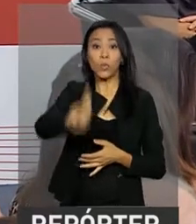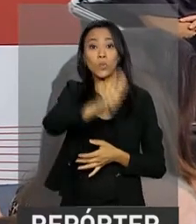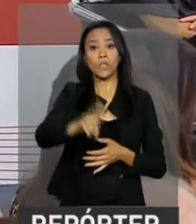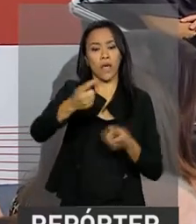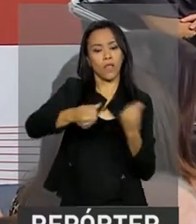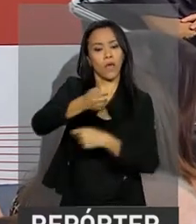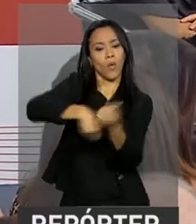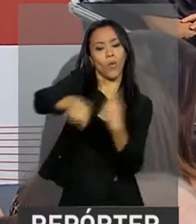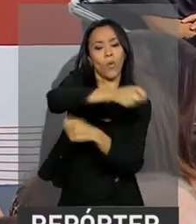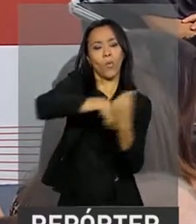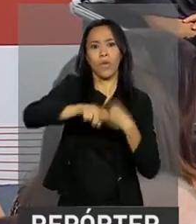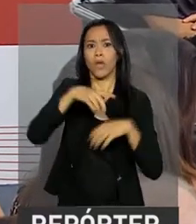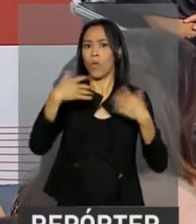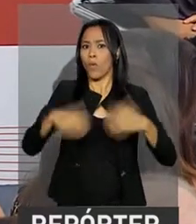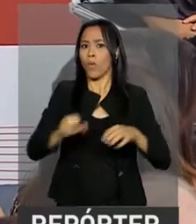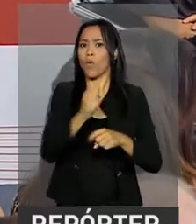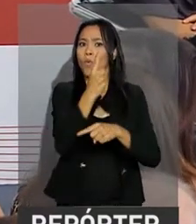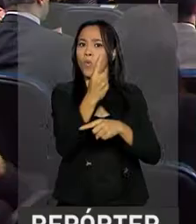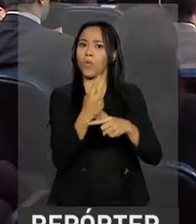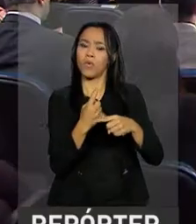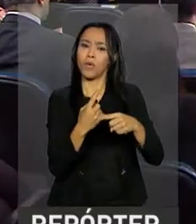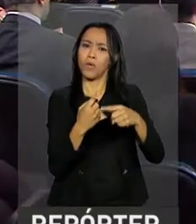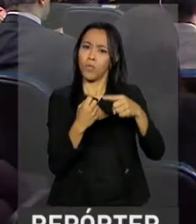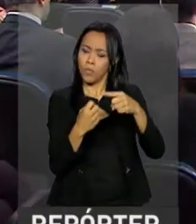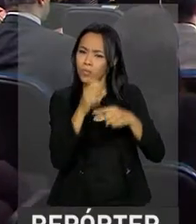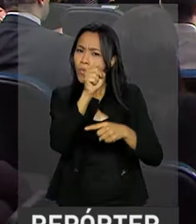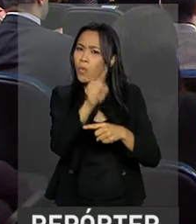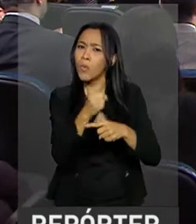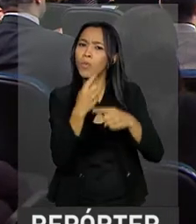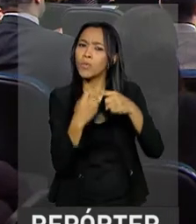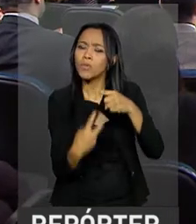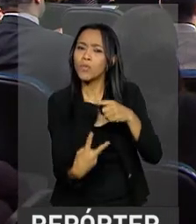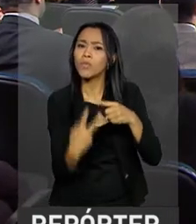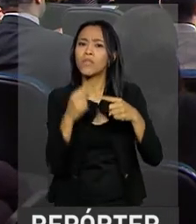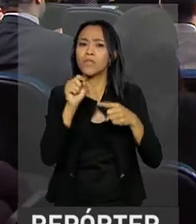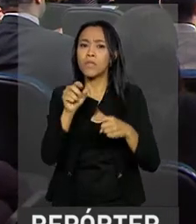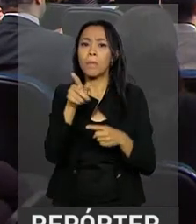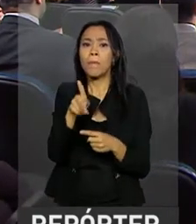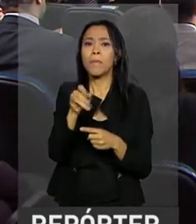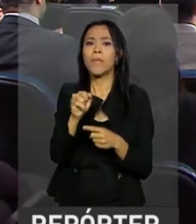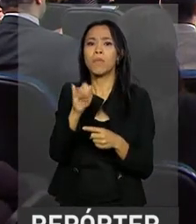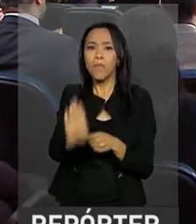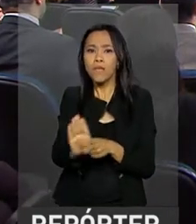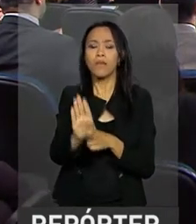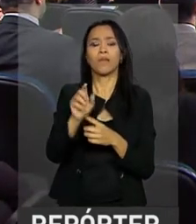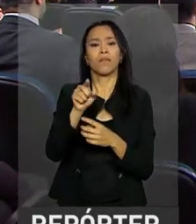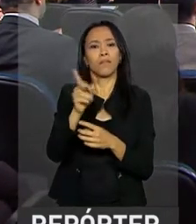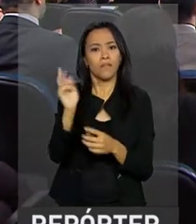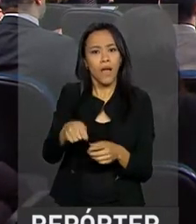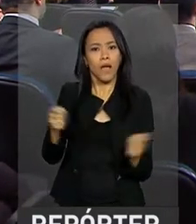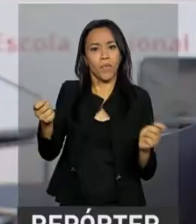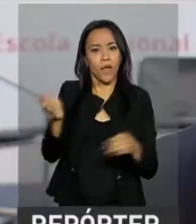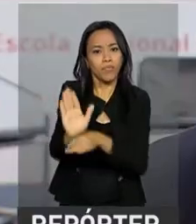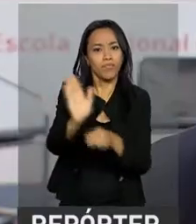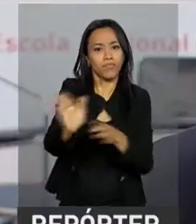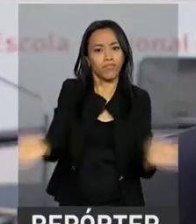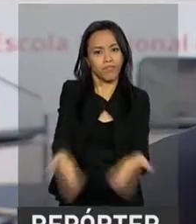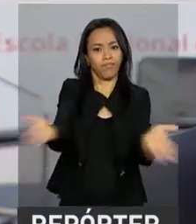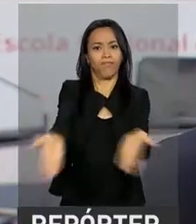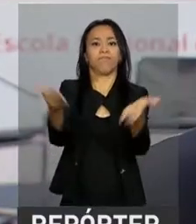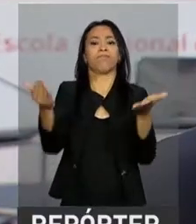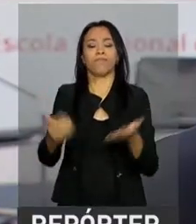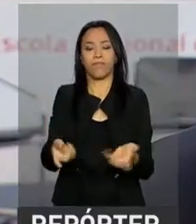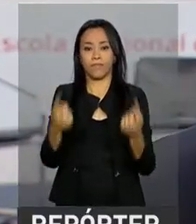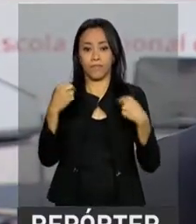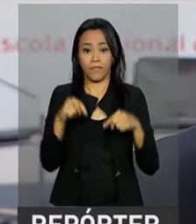quase 0,5% do Produto Interno Bruto, o PIB, que é a soma de todas as riquezas produzidas no país. Nós